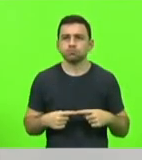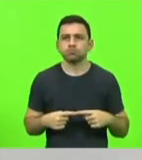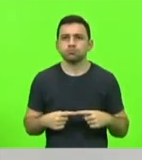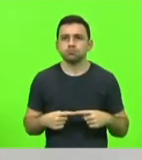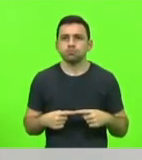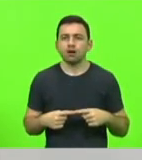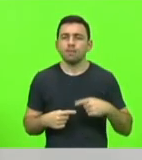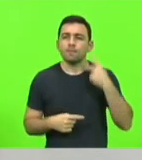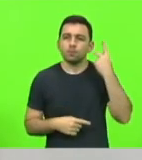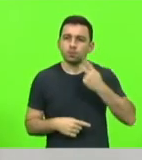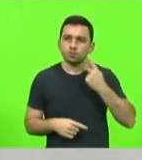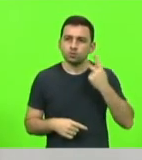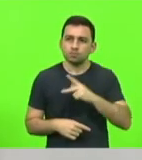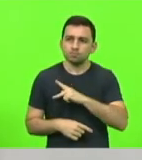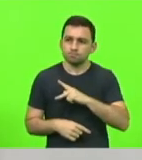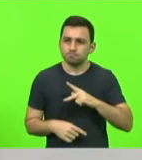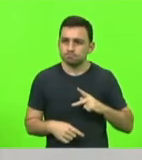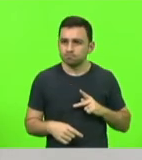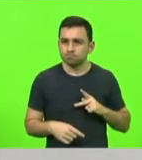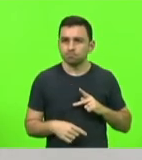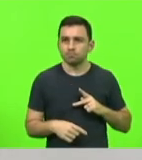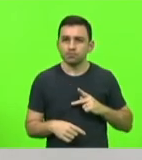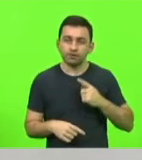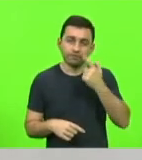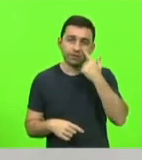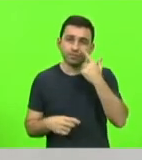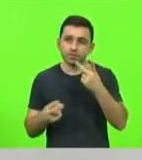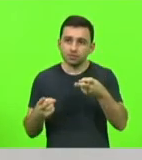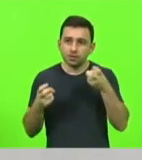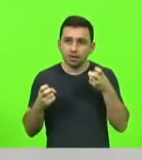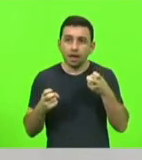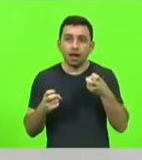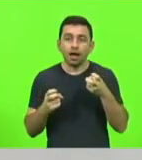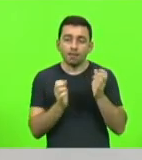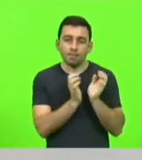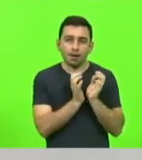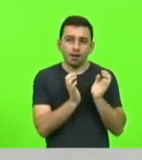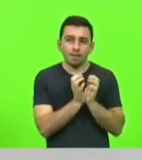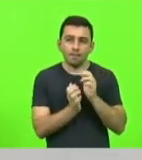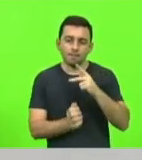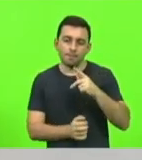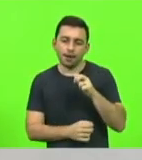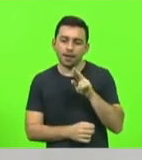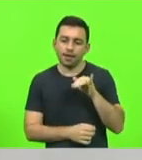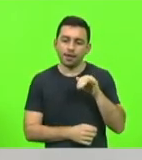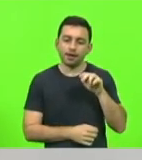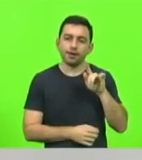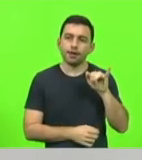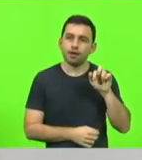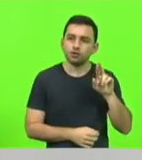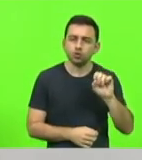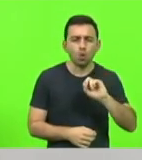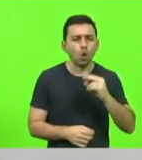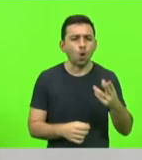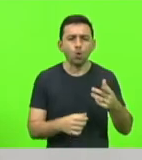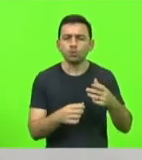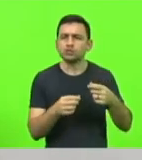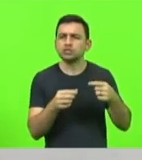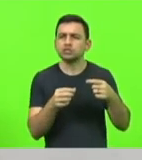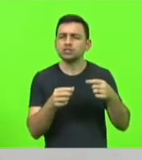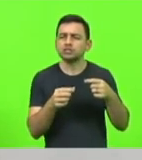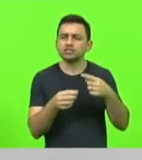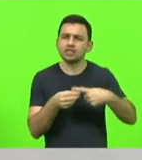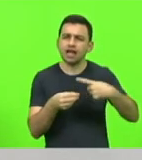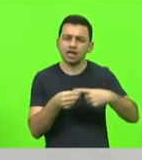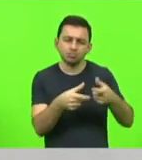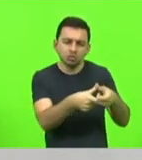política pública chegar lá na APAE de Praia Grande ou na pequena cidade de Santa Catarina, atendendo as